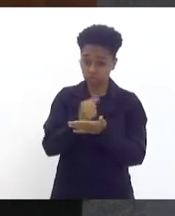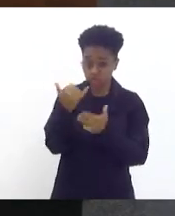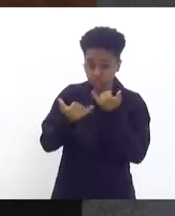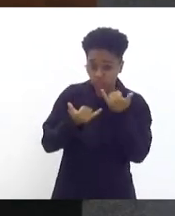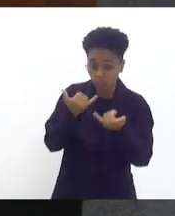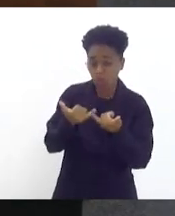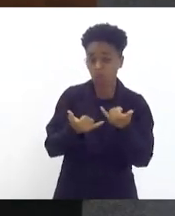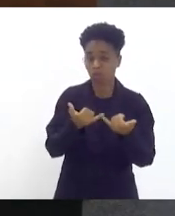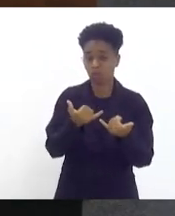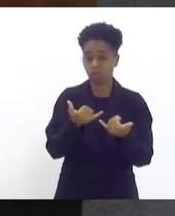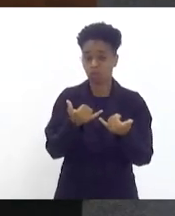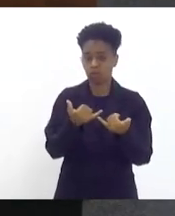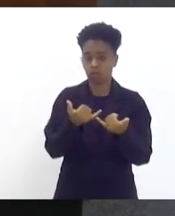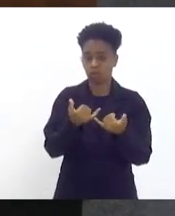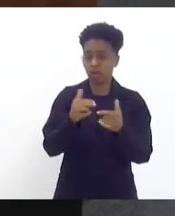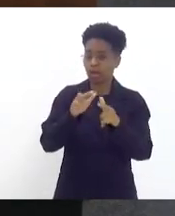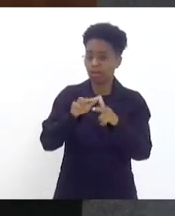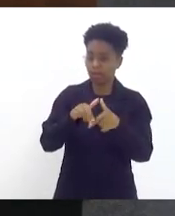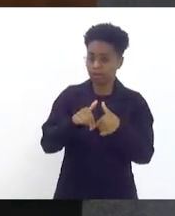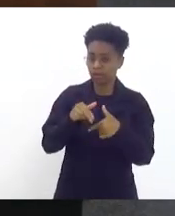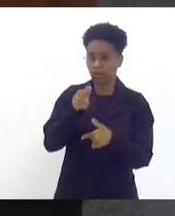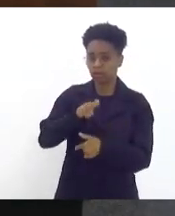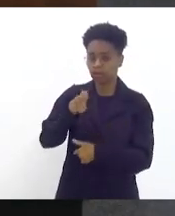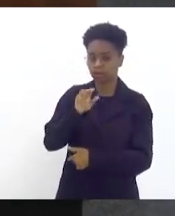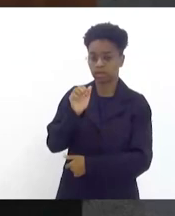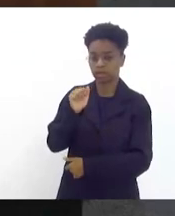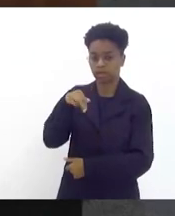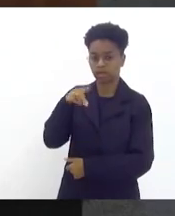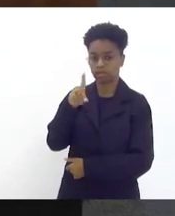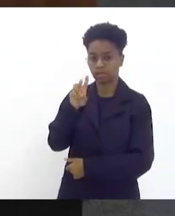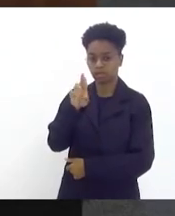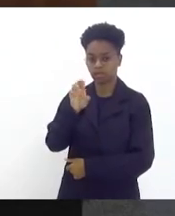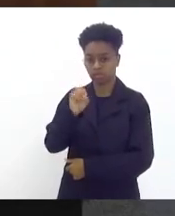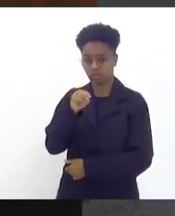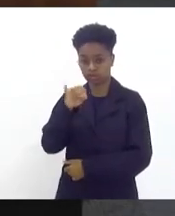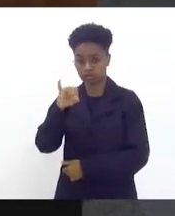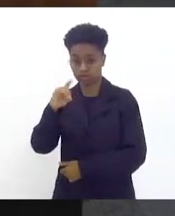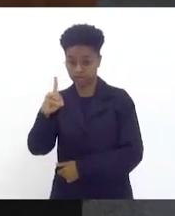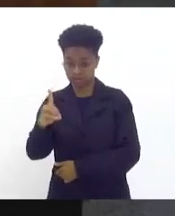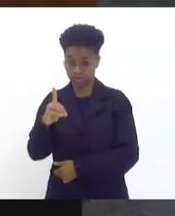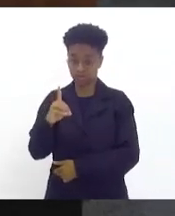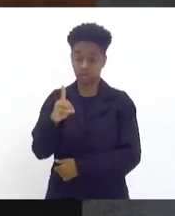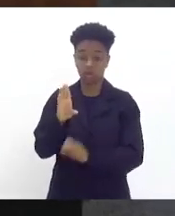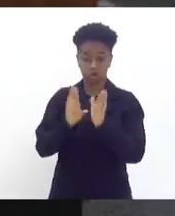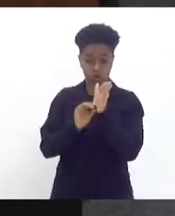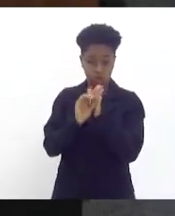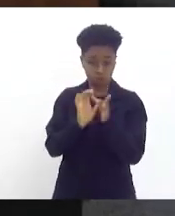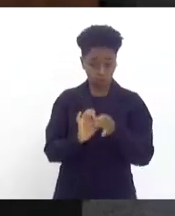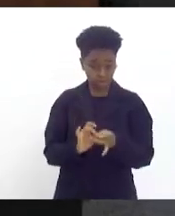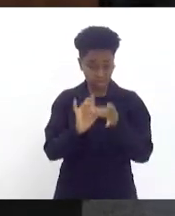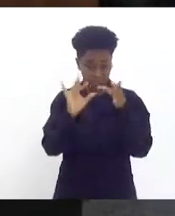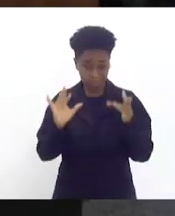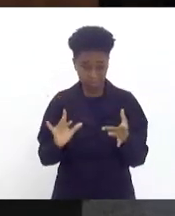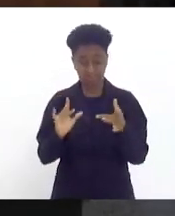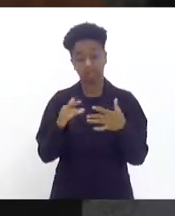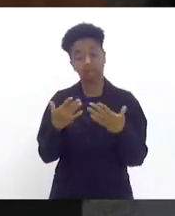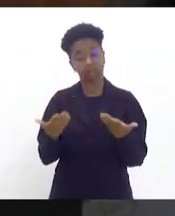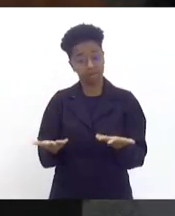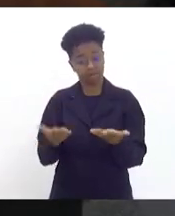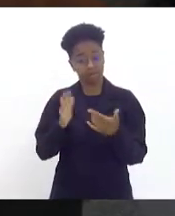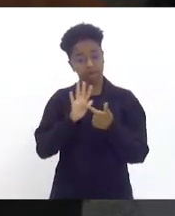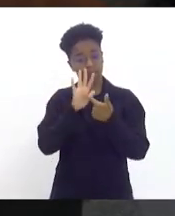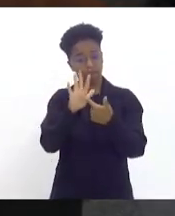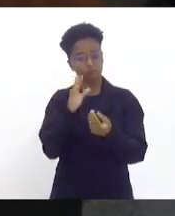através da do operacional Android disponibilizados pelo Google Play é demonstram